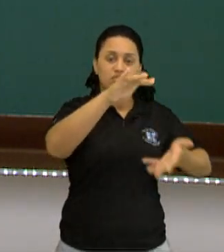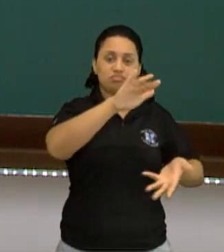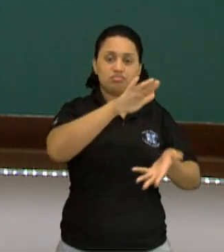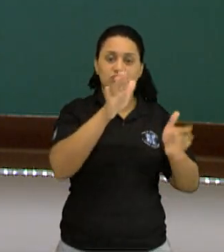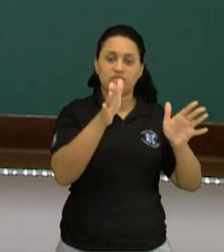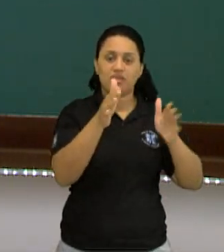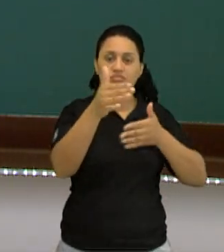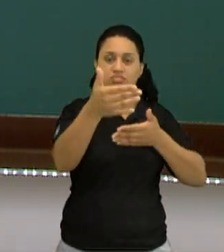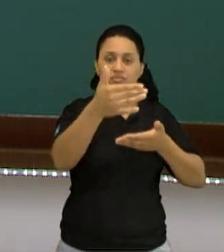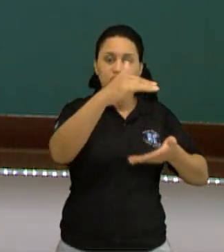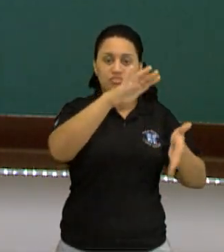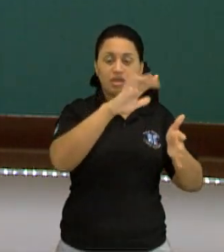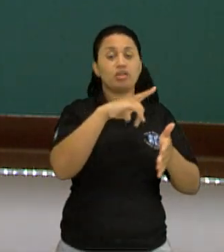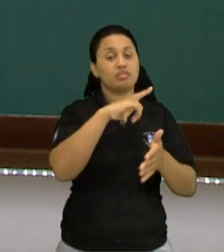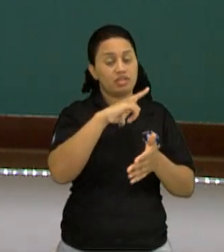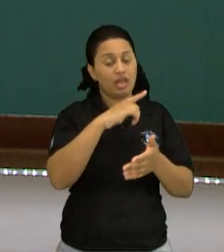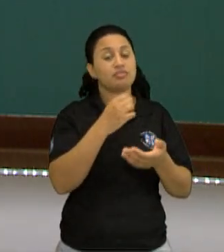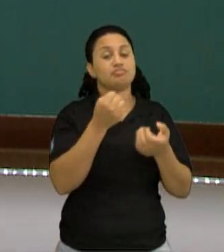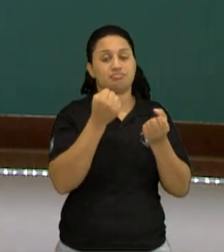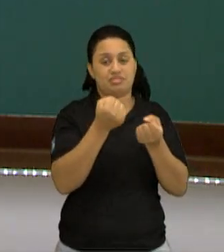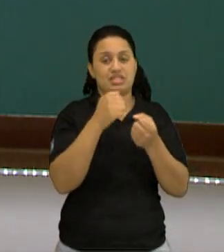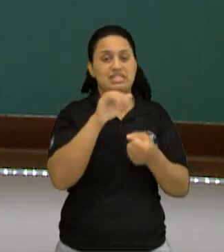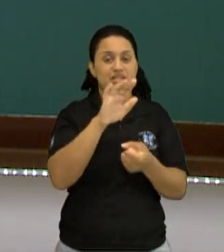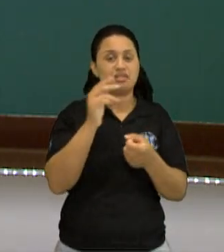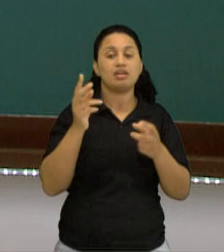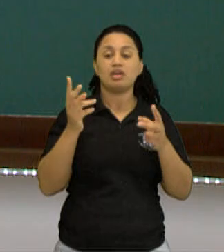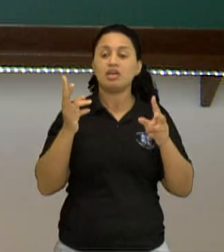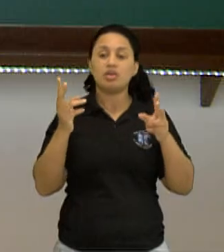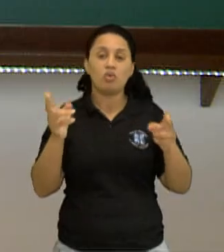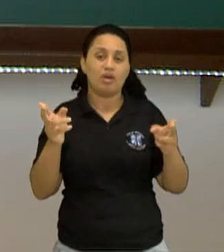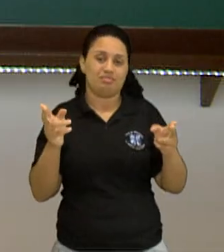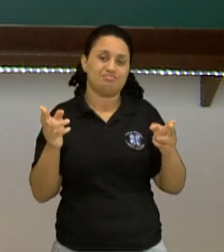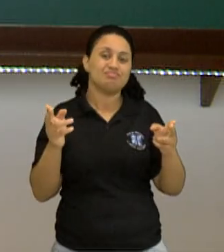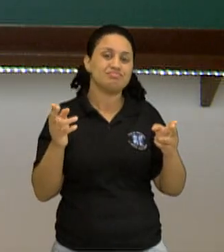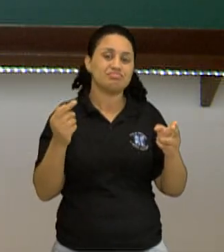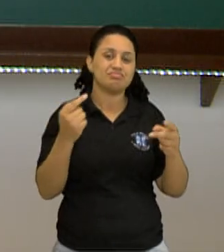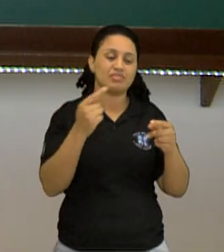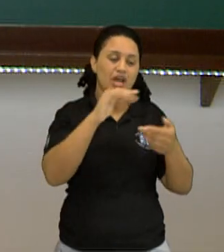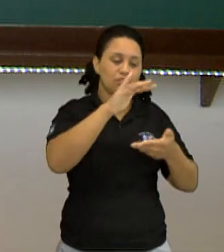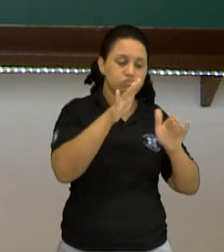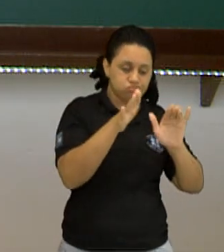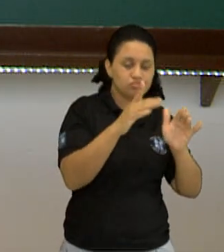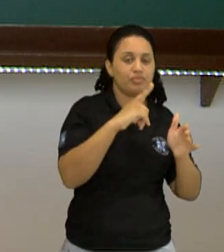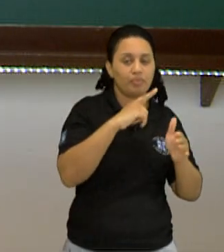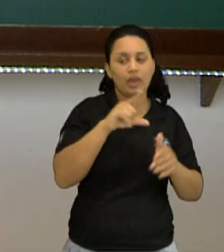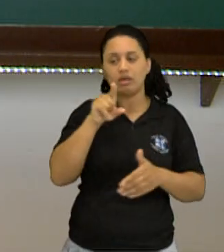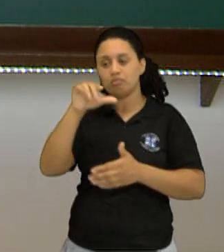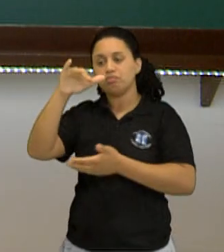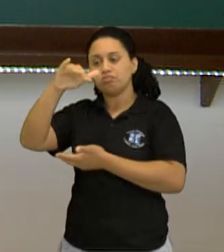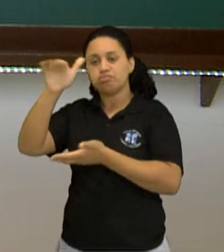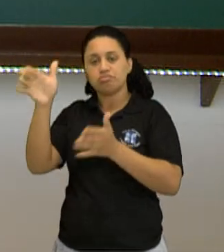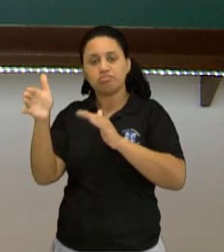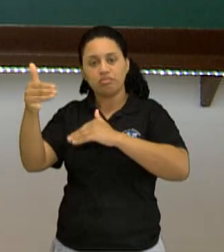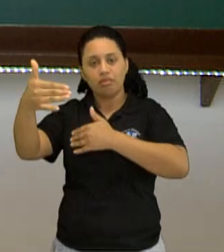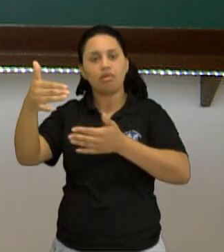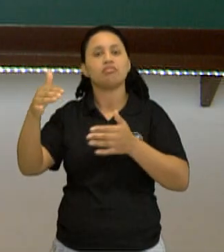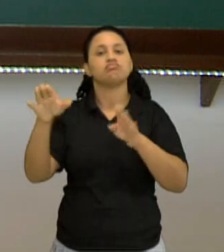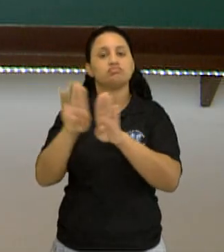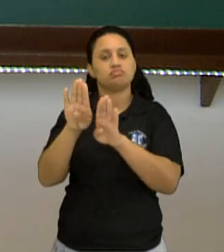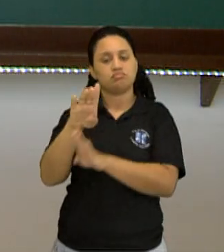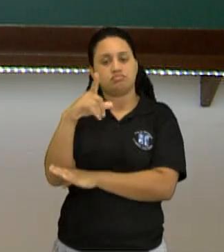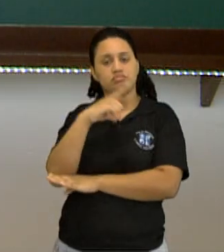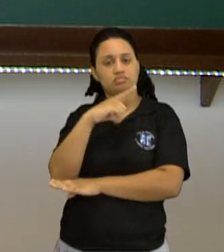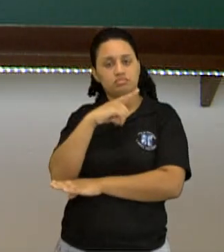caminhões, os 4 caminhões representados apresentam aparentemente a mesma carga, certo? Ou